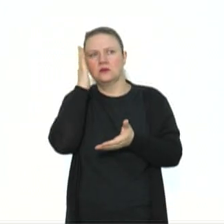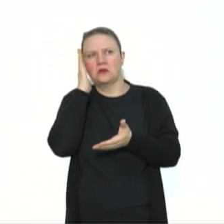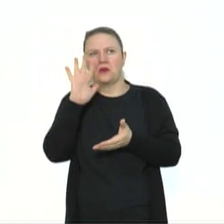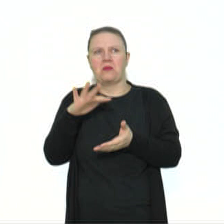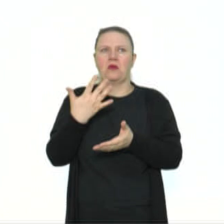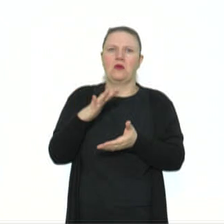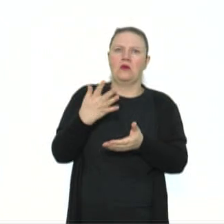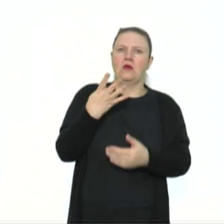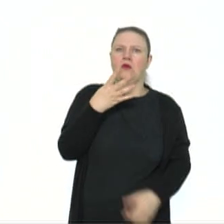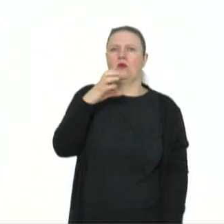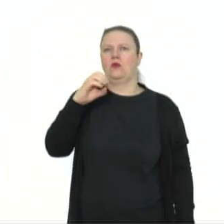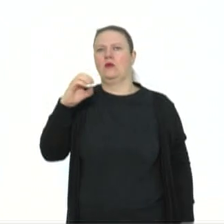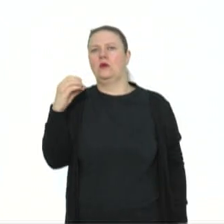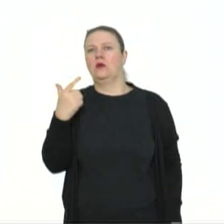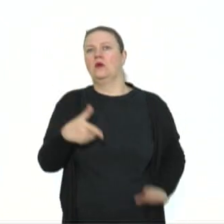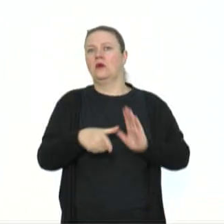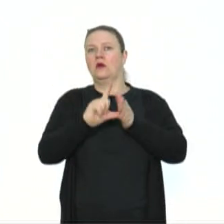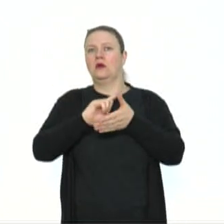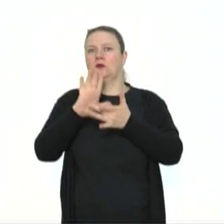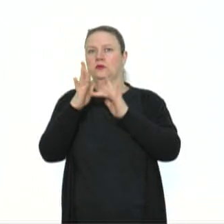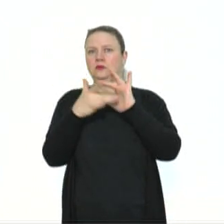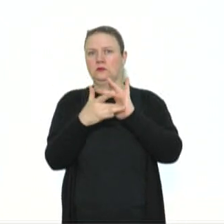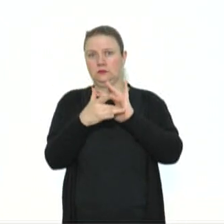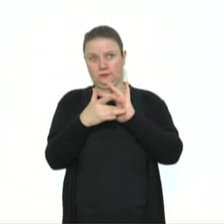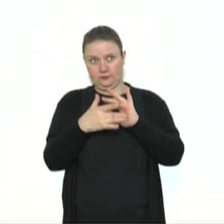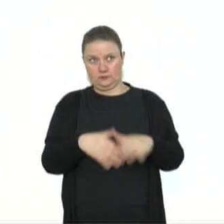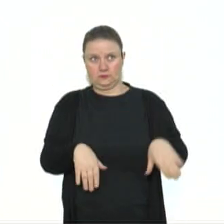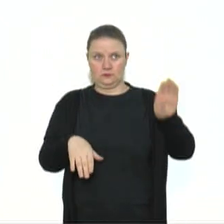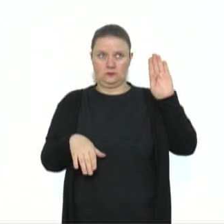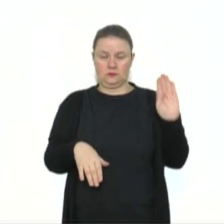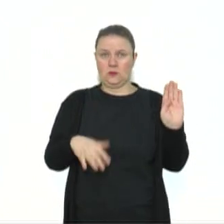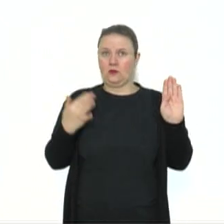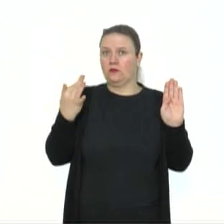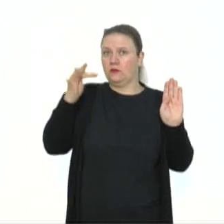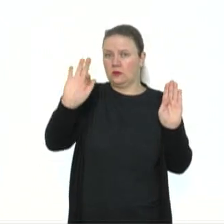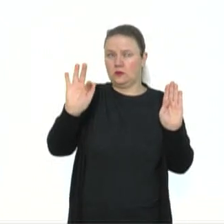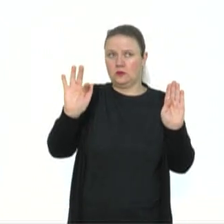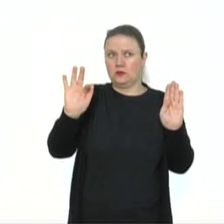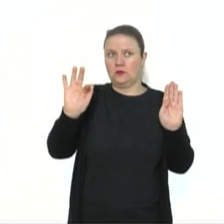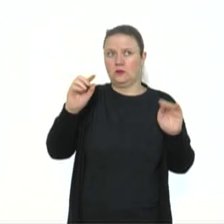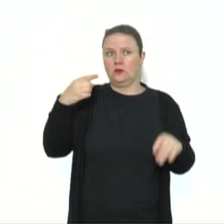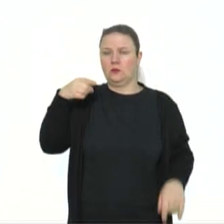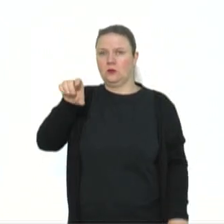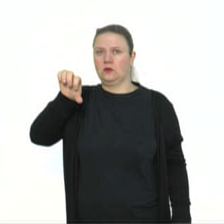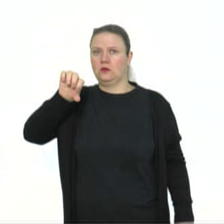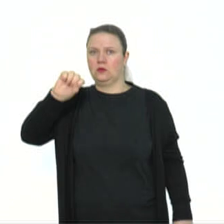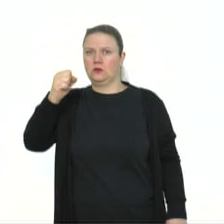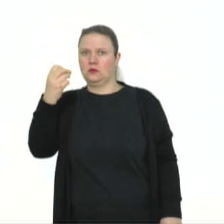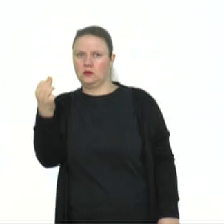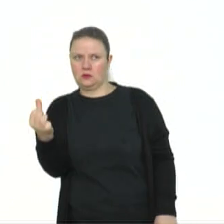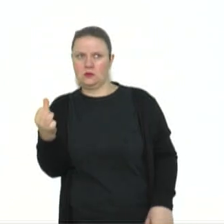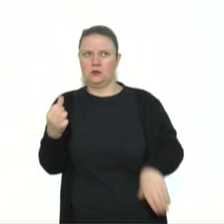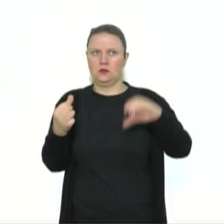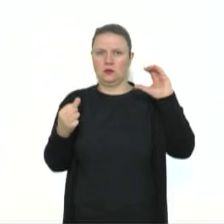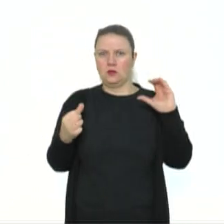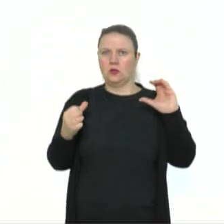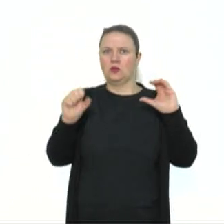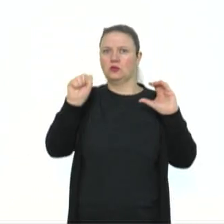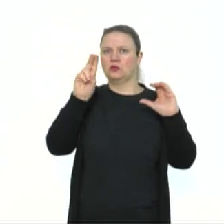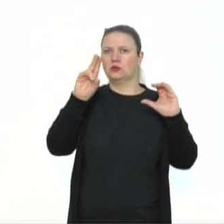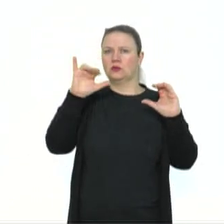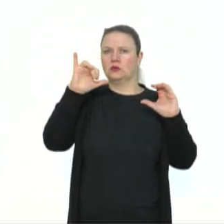de 400 anos antes de Cristo. Letra B. França em 1986. Letra C.